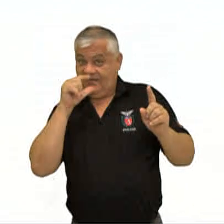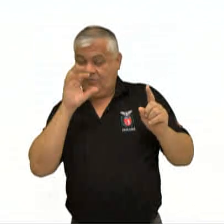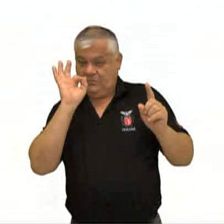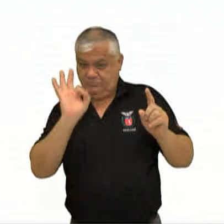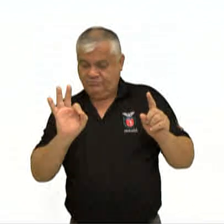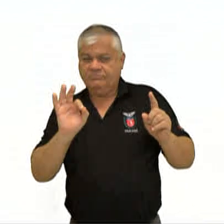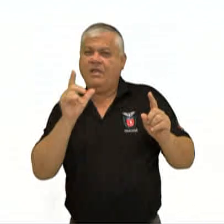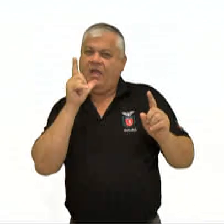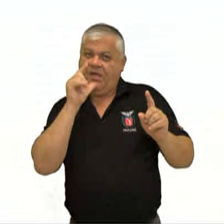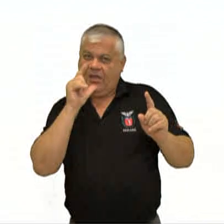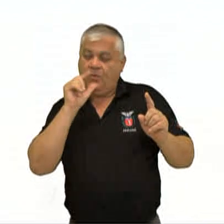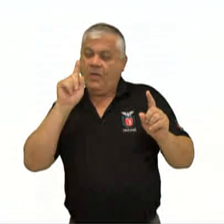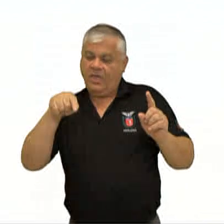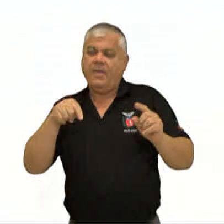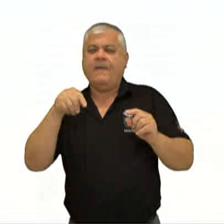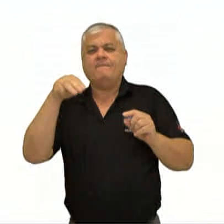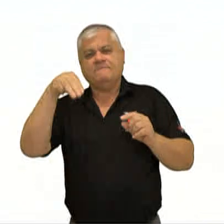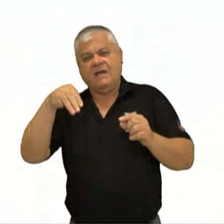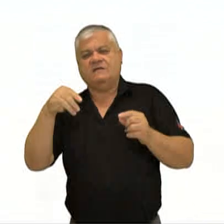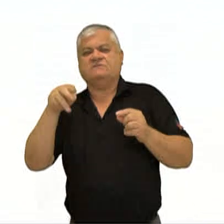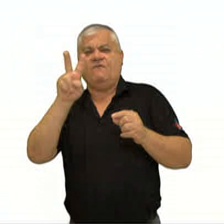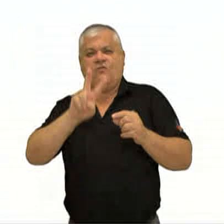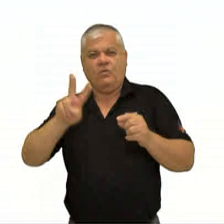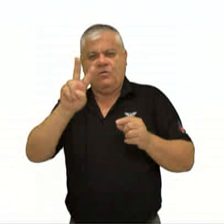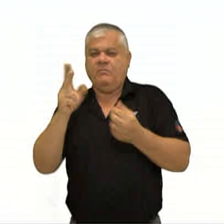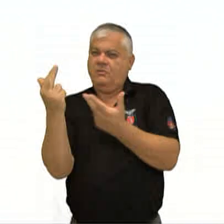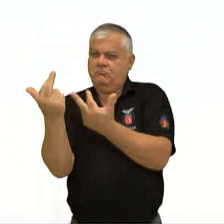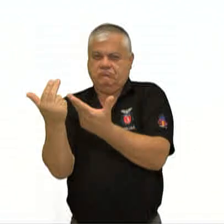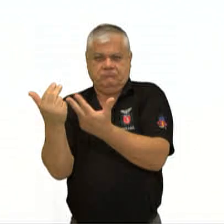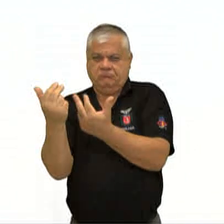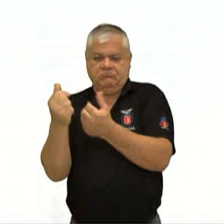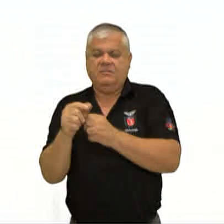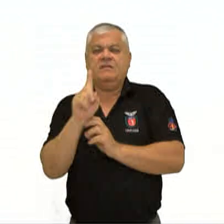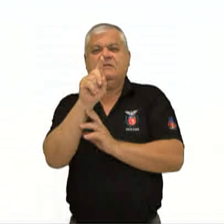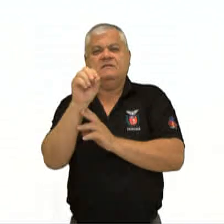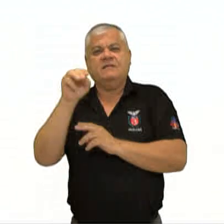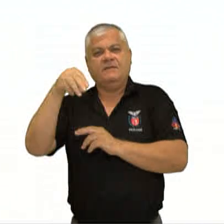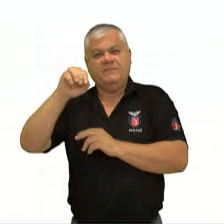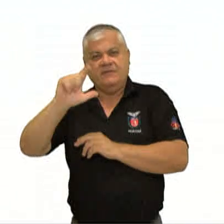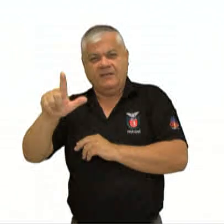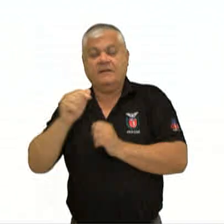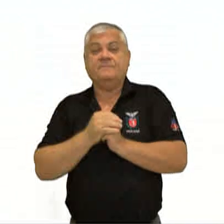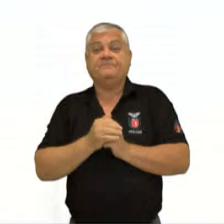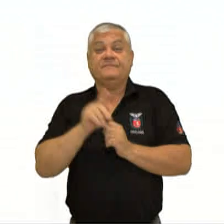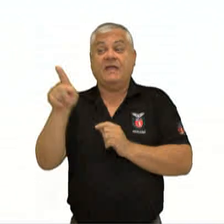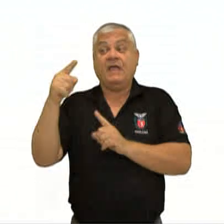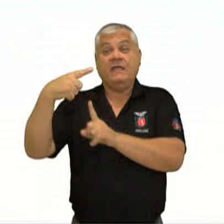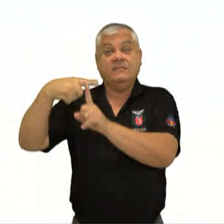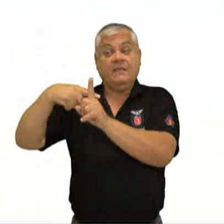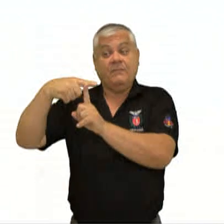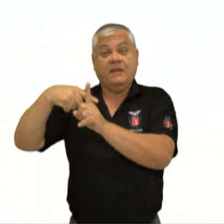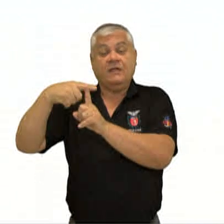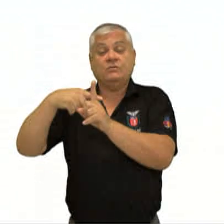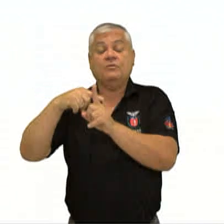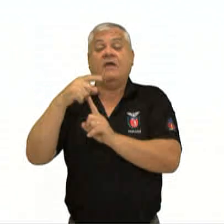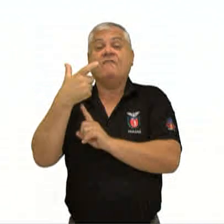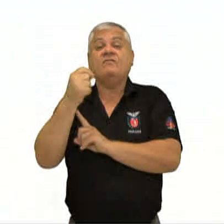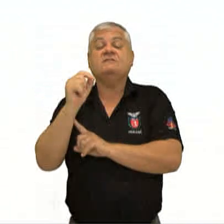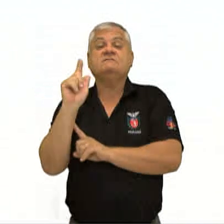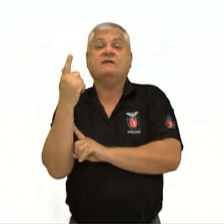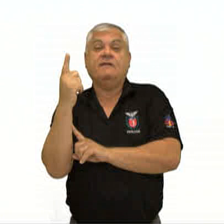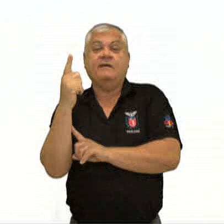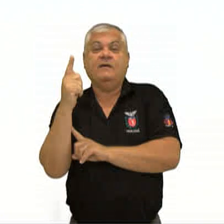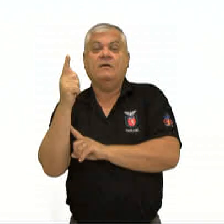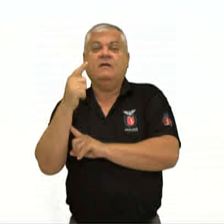para a água a massa e o volume é o mesmo, então temos 100 ml de água, quando a temperatura dessa água é 20 graus, ela